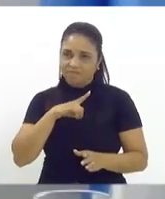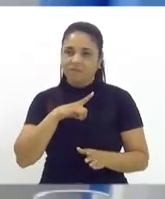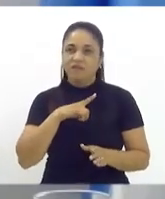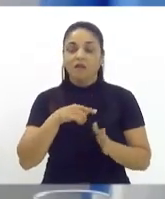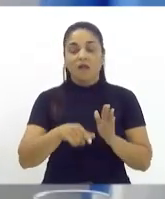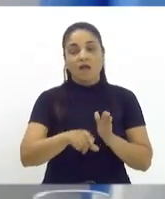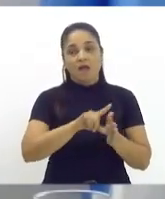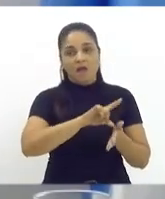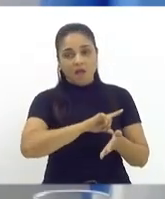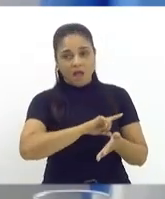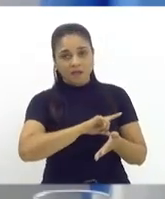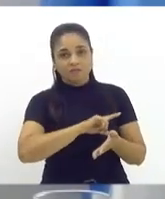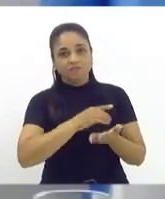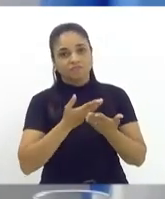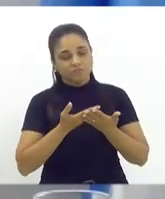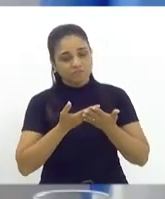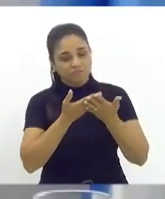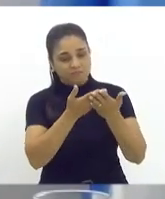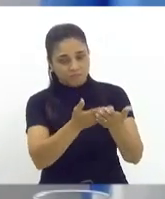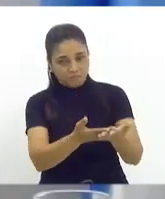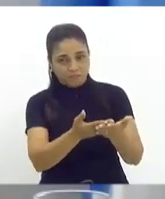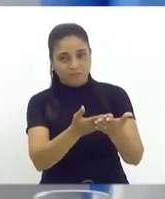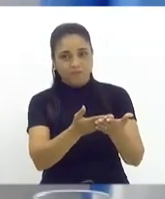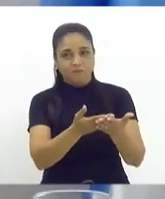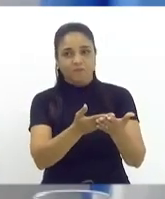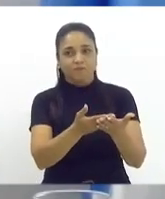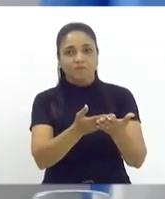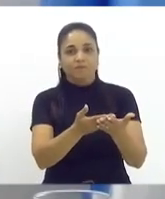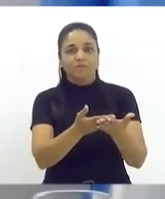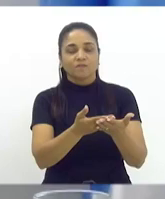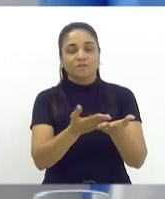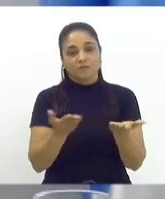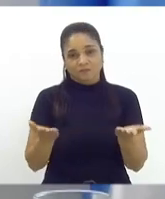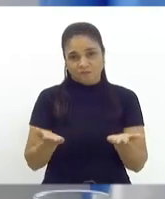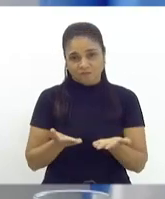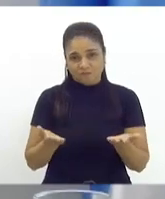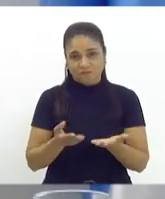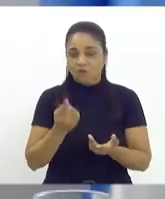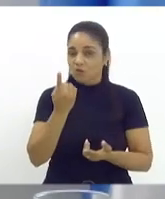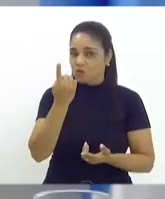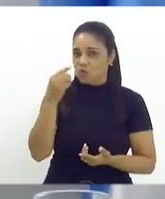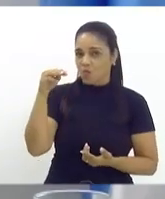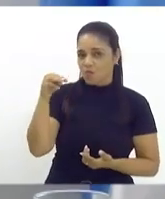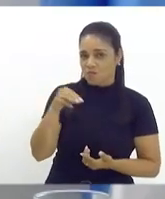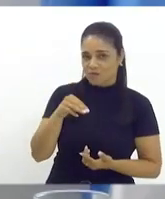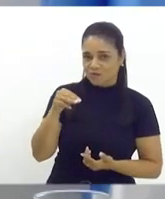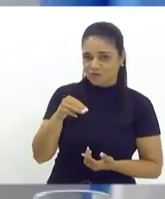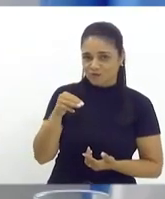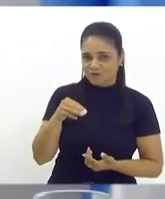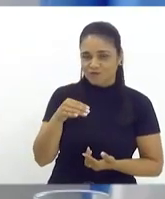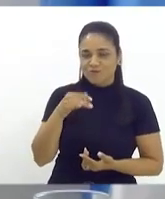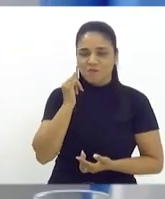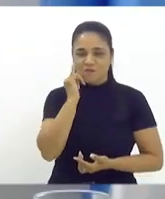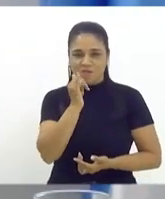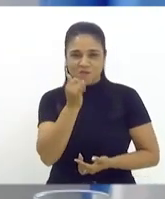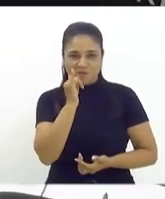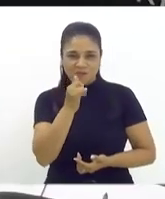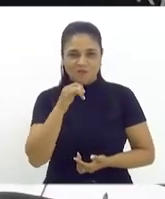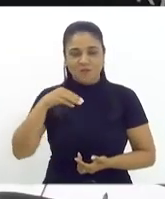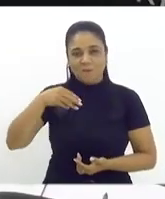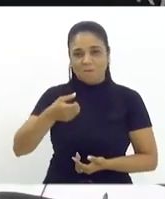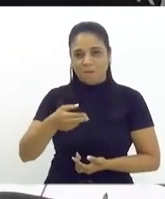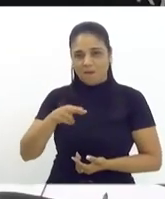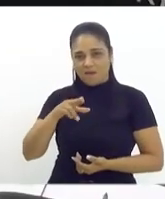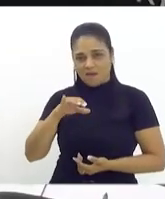de apresentar encaminhamento final aqui dessa oitiva de hoje um minutinho para o nosso relator Márcio Gualberto senhora